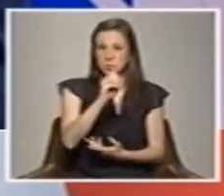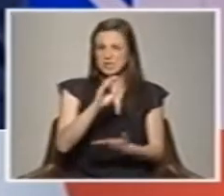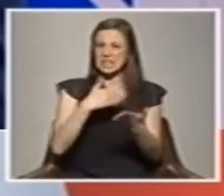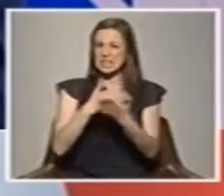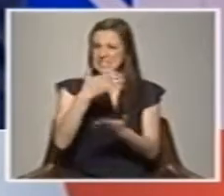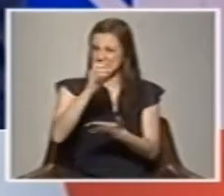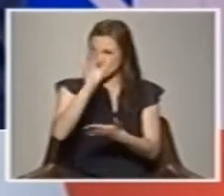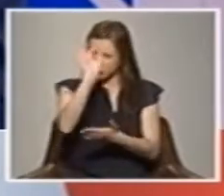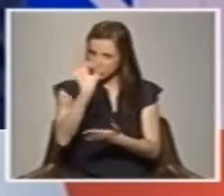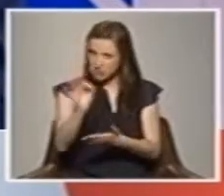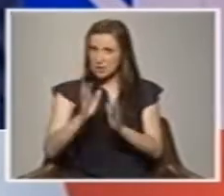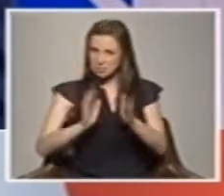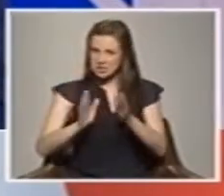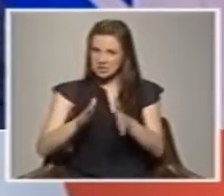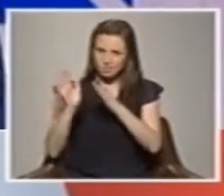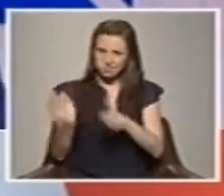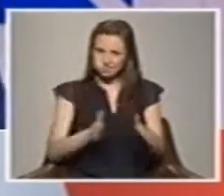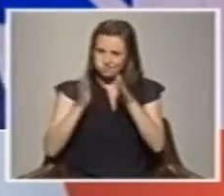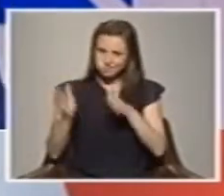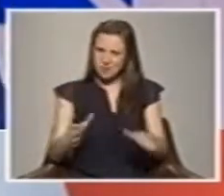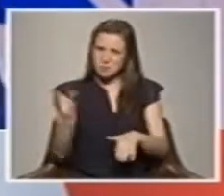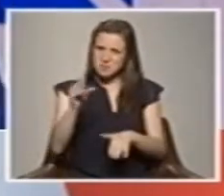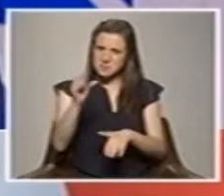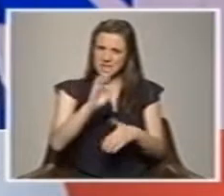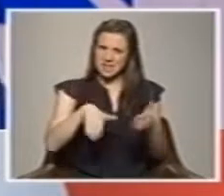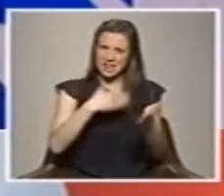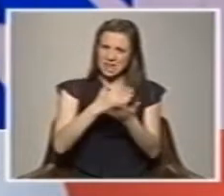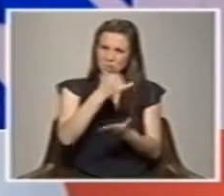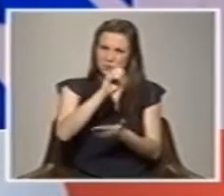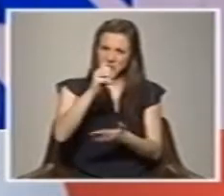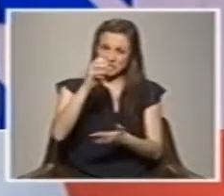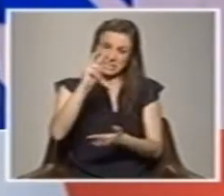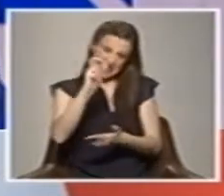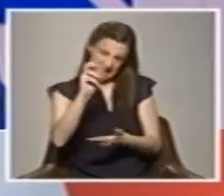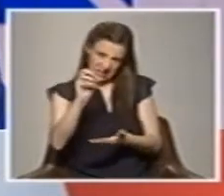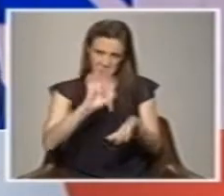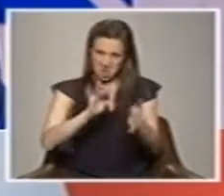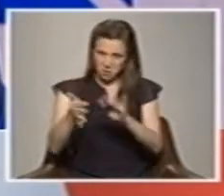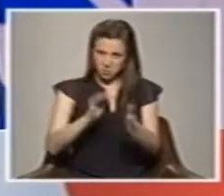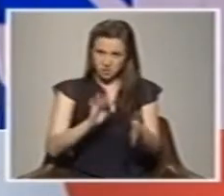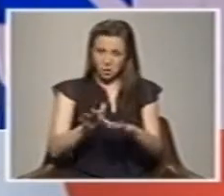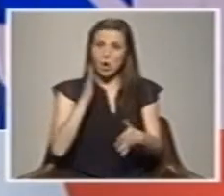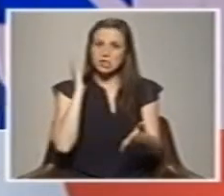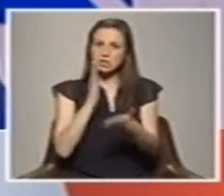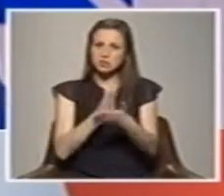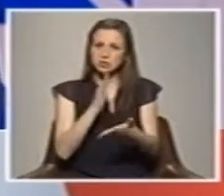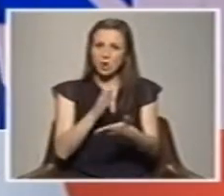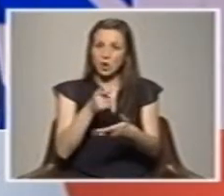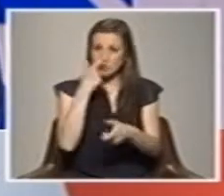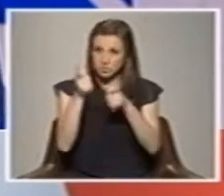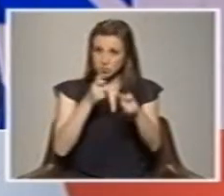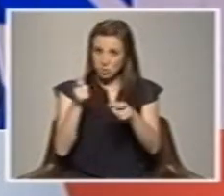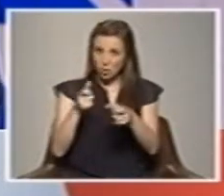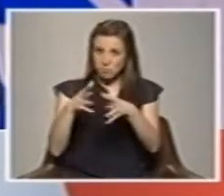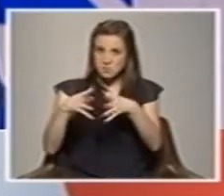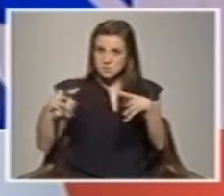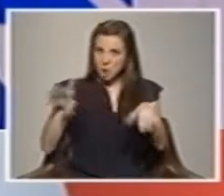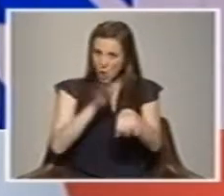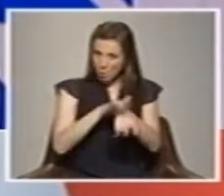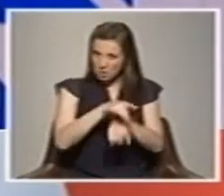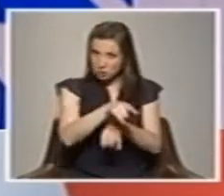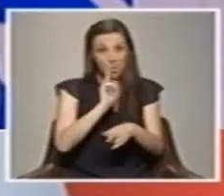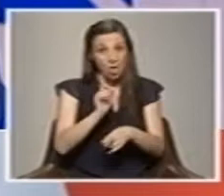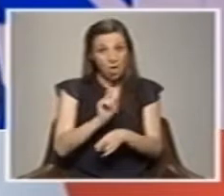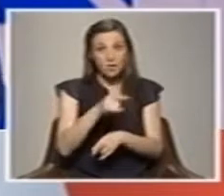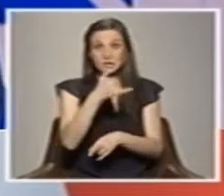que se diz que é necessário produzir mais até 2025 ou 2030, não tem só a ver com o aumento da população. O aumento da população significaria